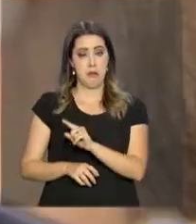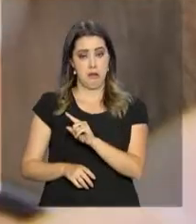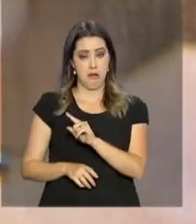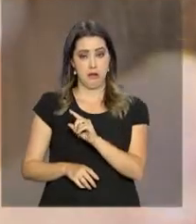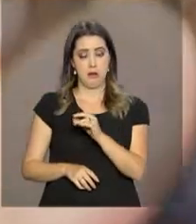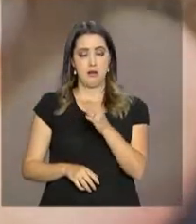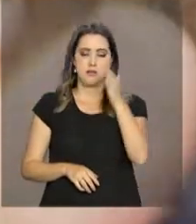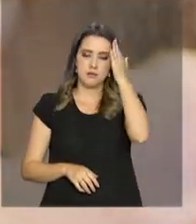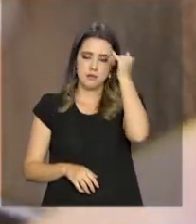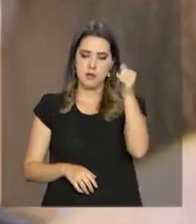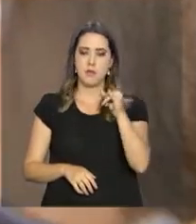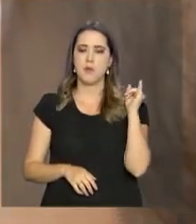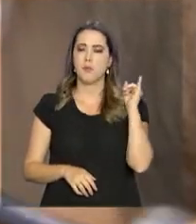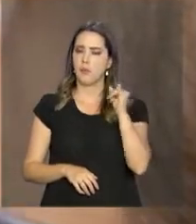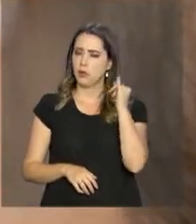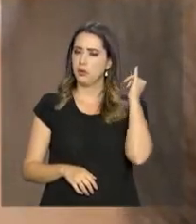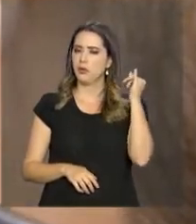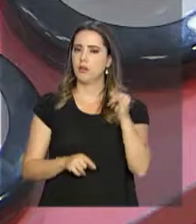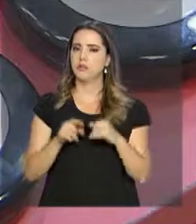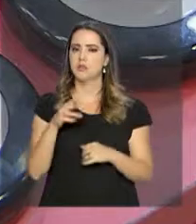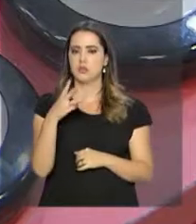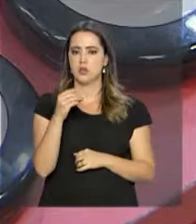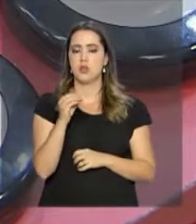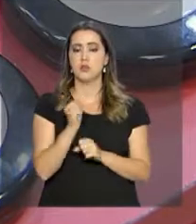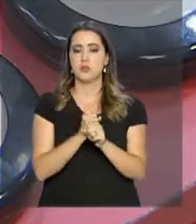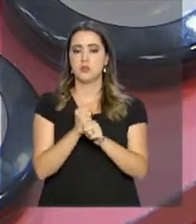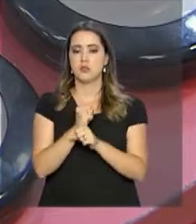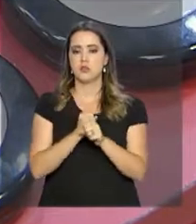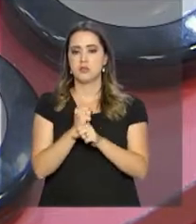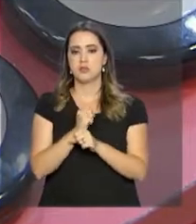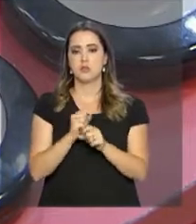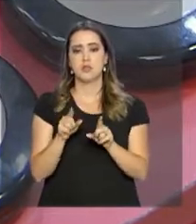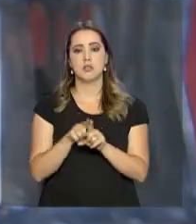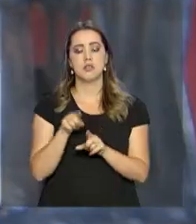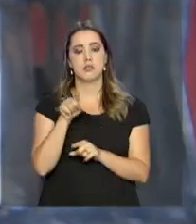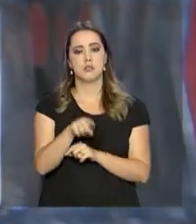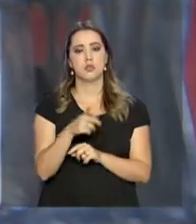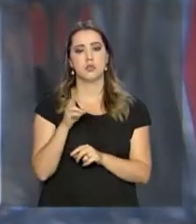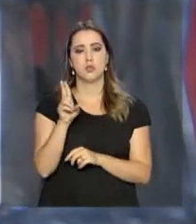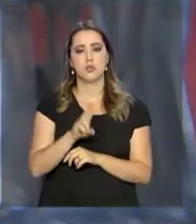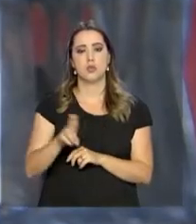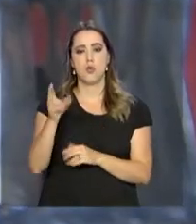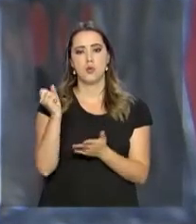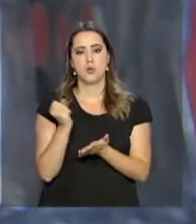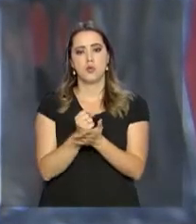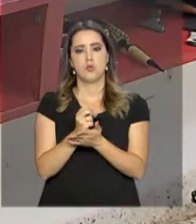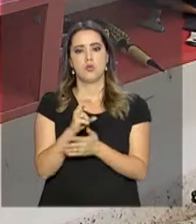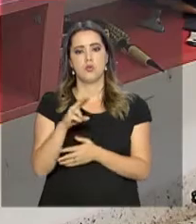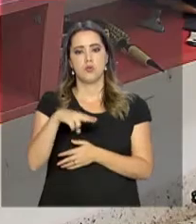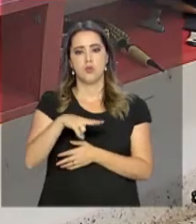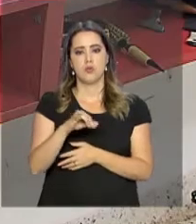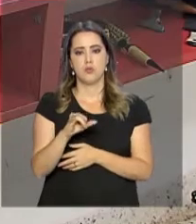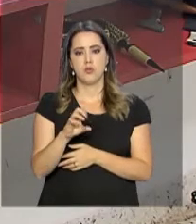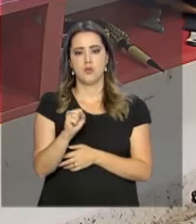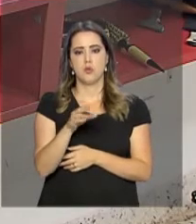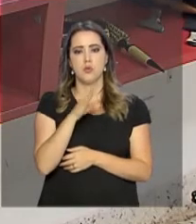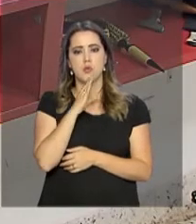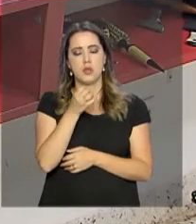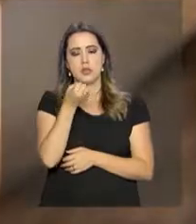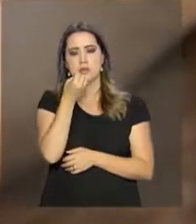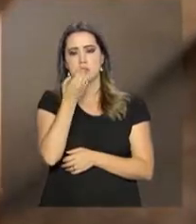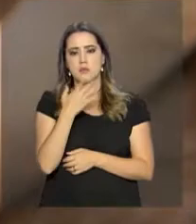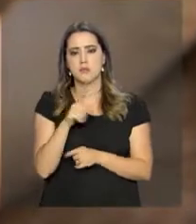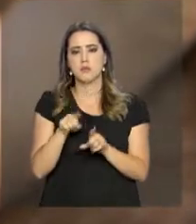maquiador há quase 30 anos ela só usa no ateliê produtos certificados que conhece bem uma